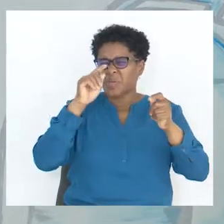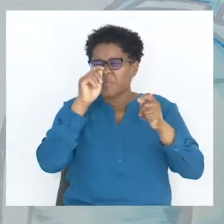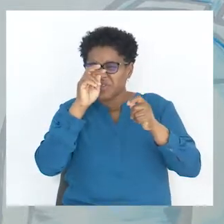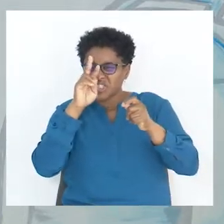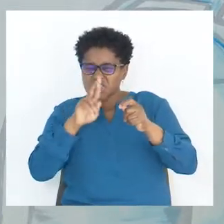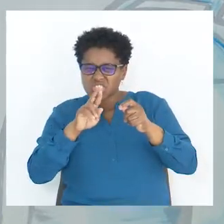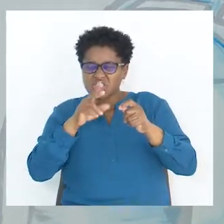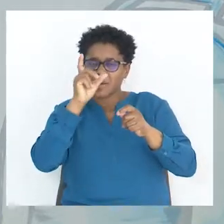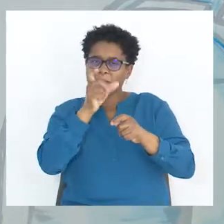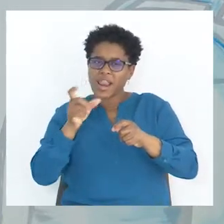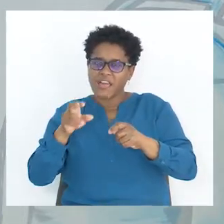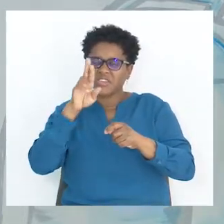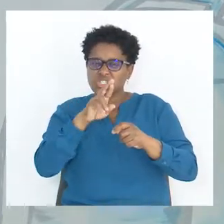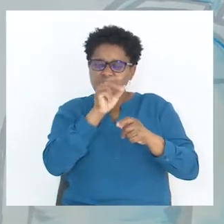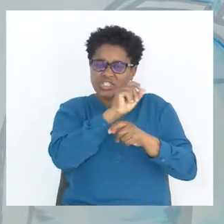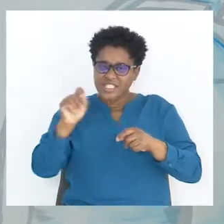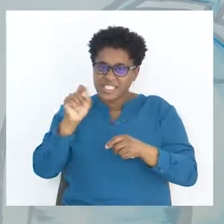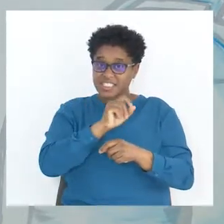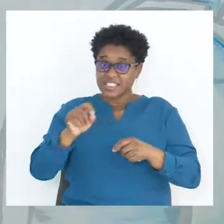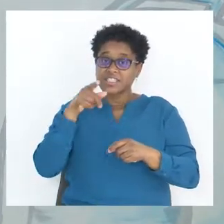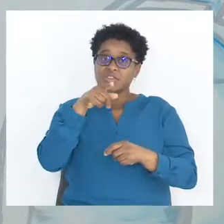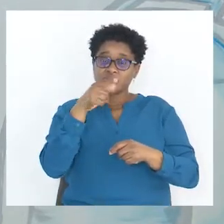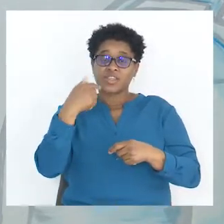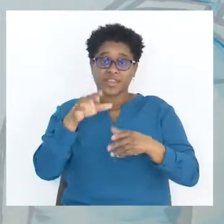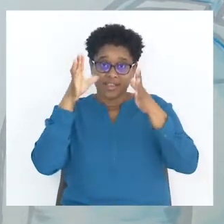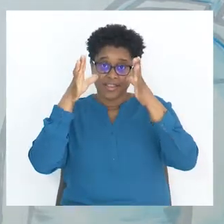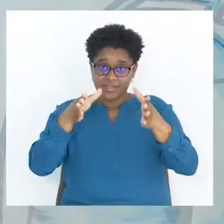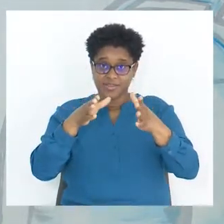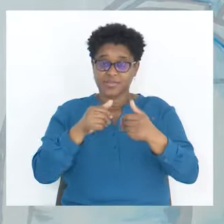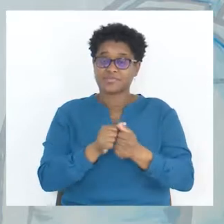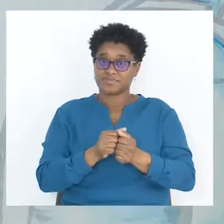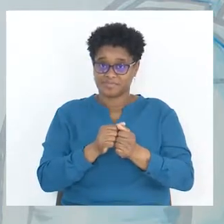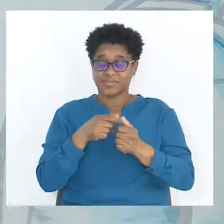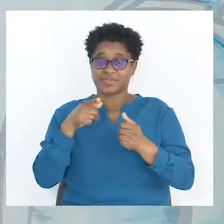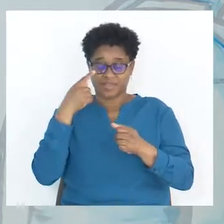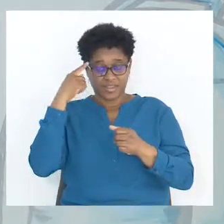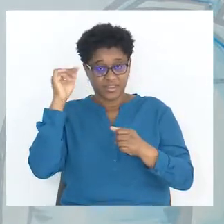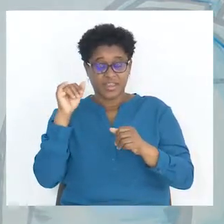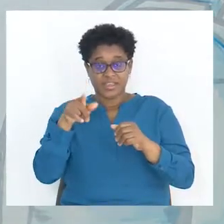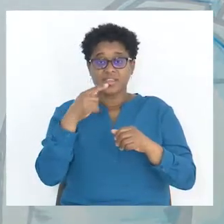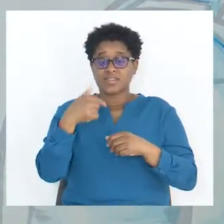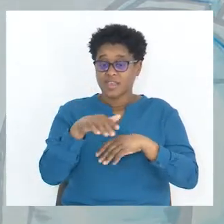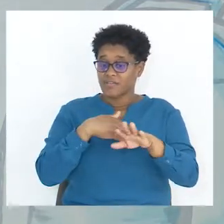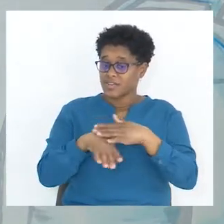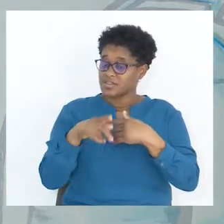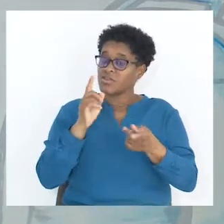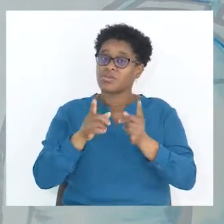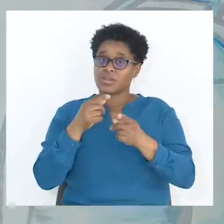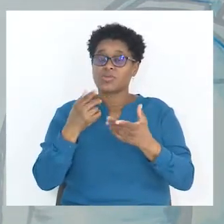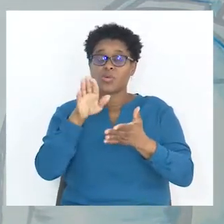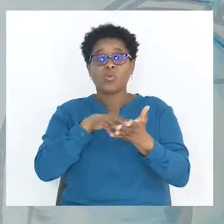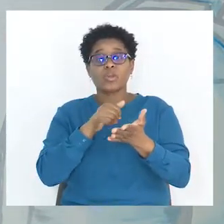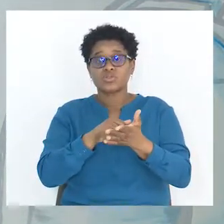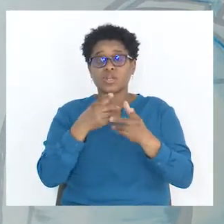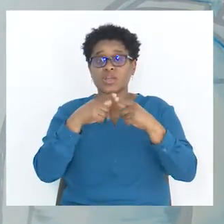palavras, em X linhas. Aí que tu tens que ter atenção para dominar essa técnica. E tens que fazer aquilo com correção